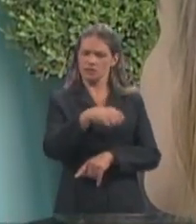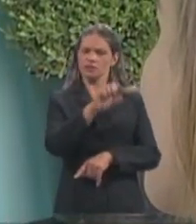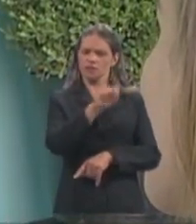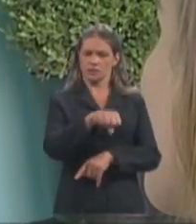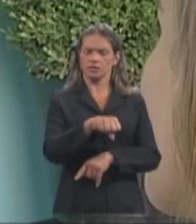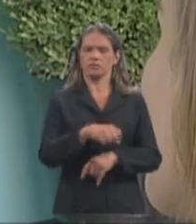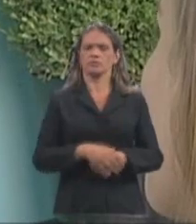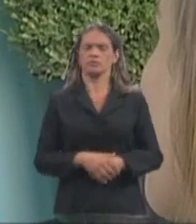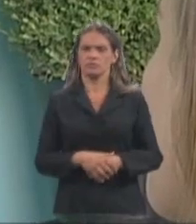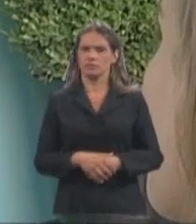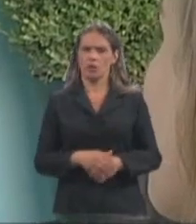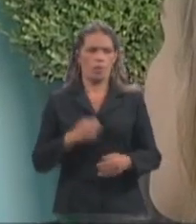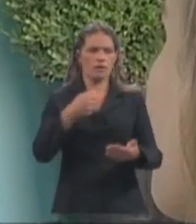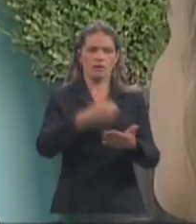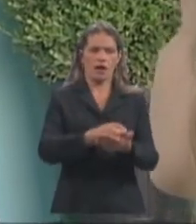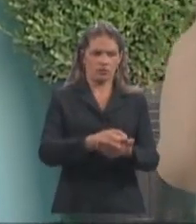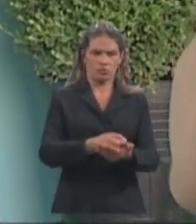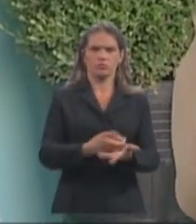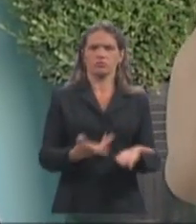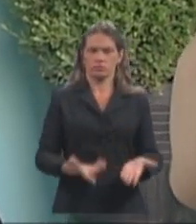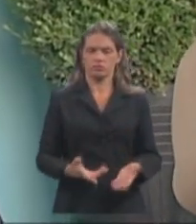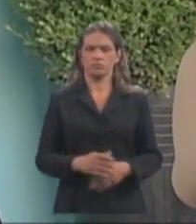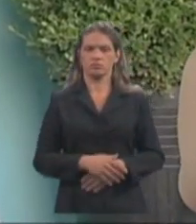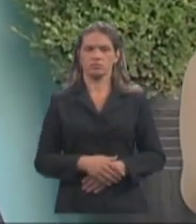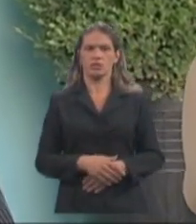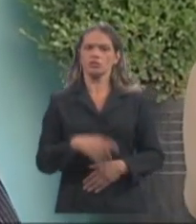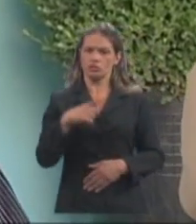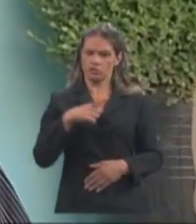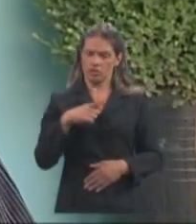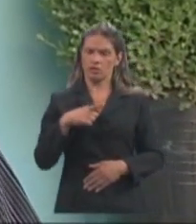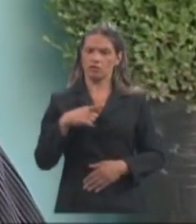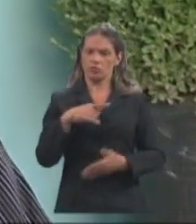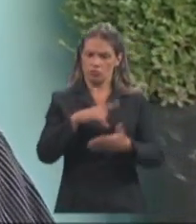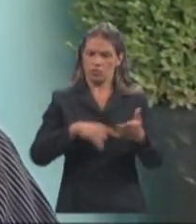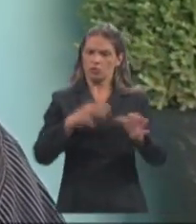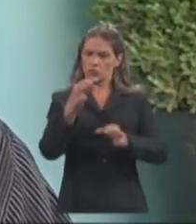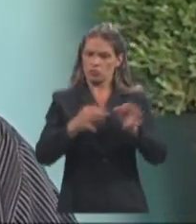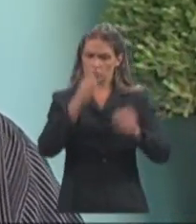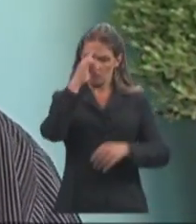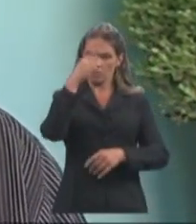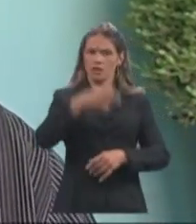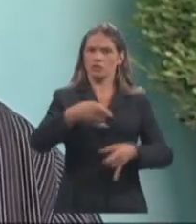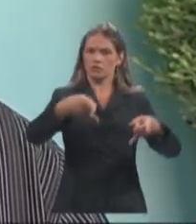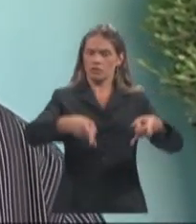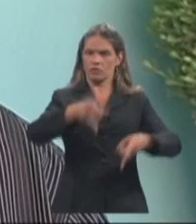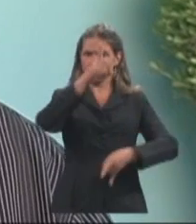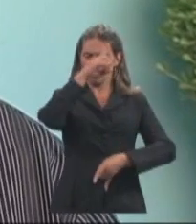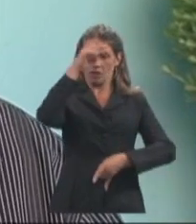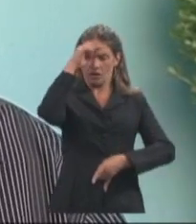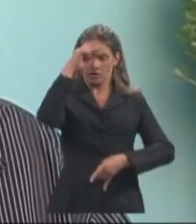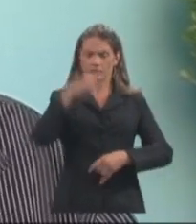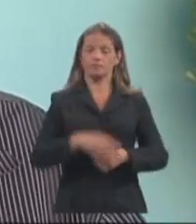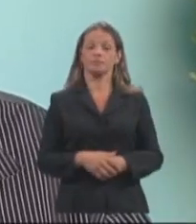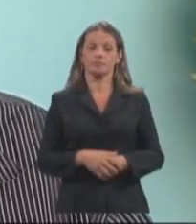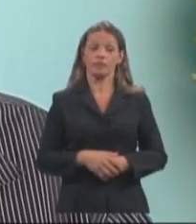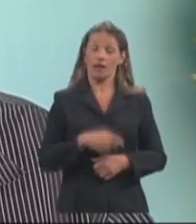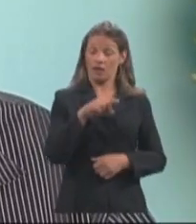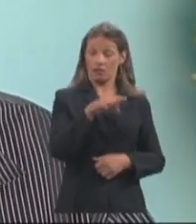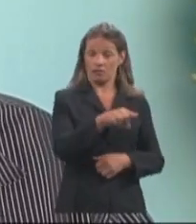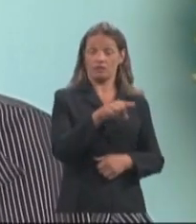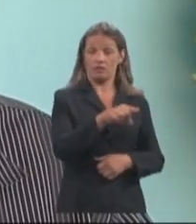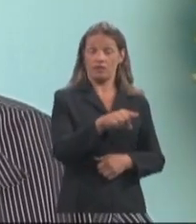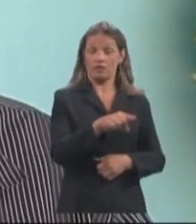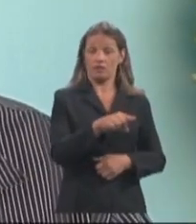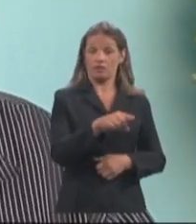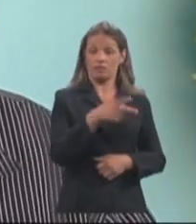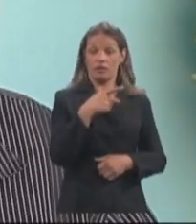por bem ou por mal nós temos a nossa obrigação de te internar nós temos aqui uma ordem compulsória onde tu vai ter que ser internado cara no bem ou pro mal aí ele